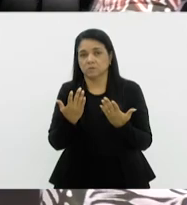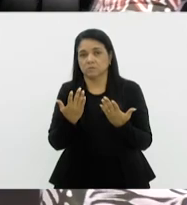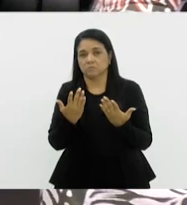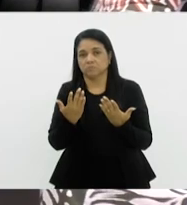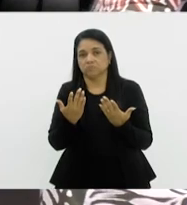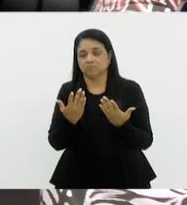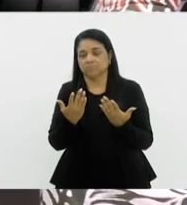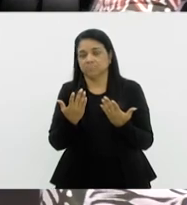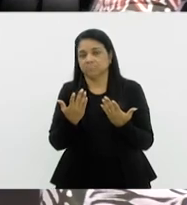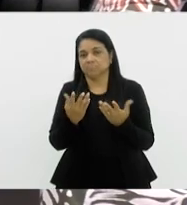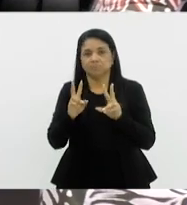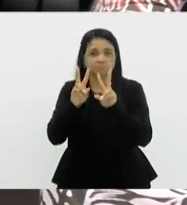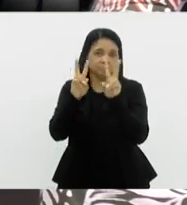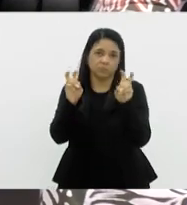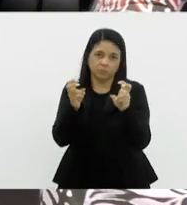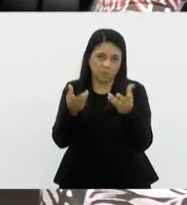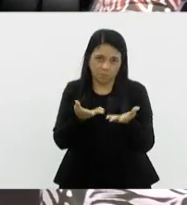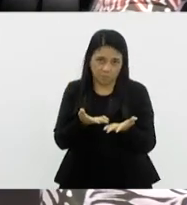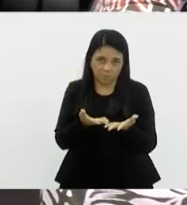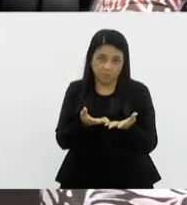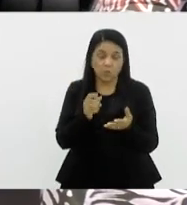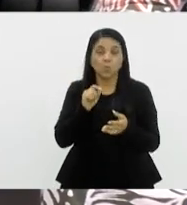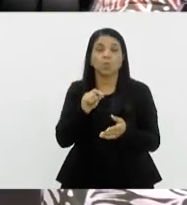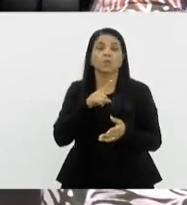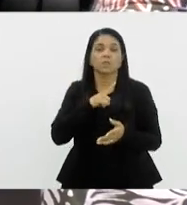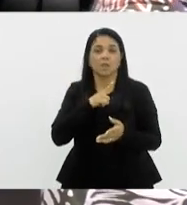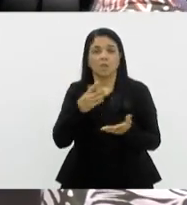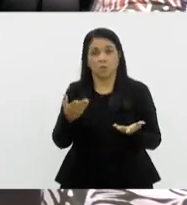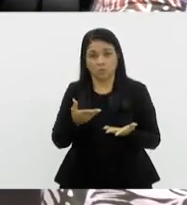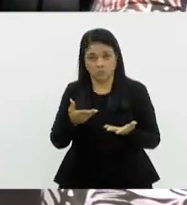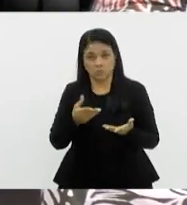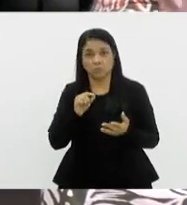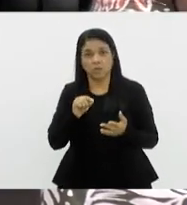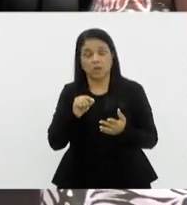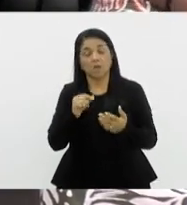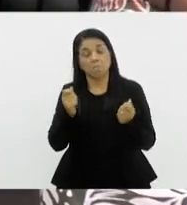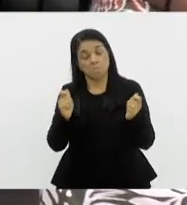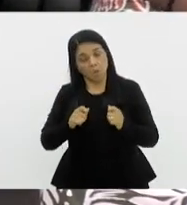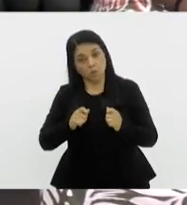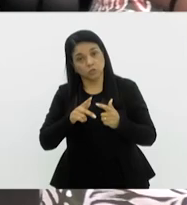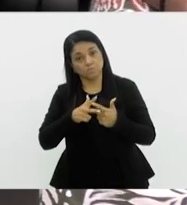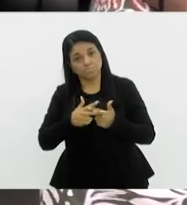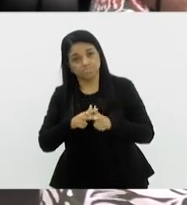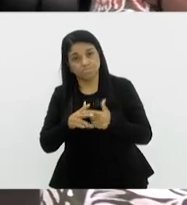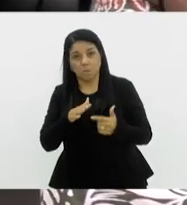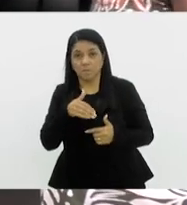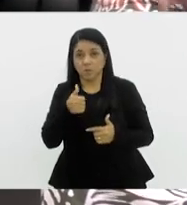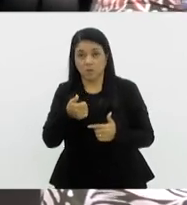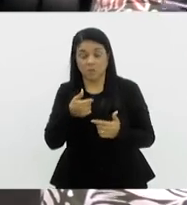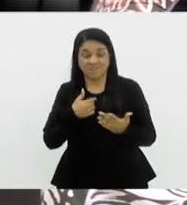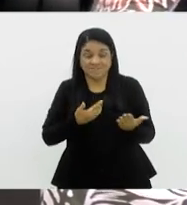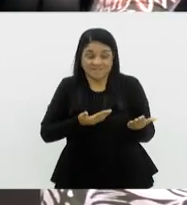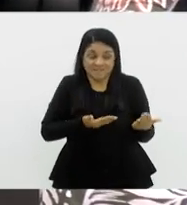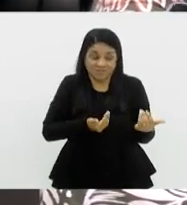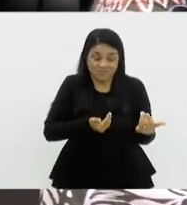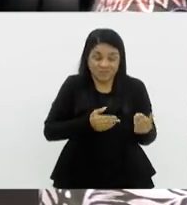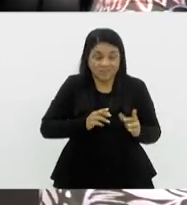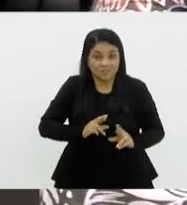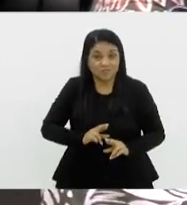sobre isso. Não há. O que há é o quê? É que ela pode aperfeiçoar. Mas, no caso dos adolescentes, tem outras questões